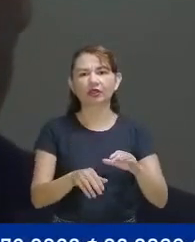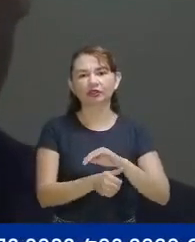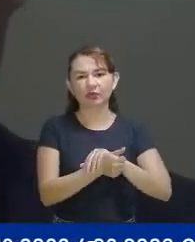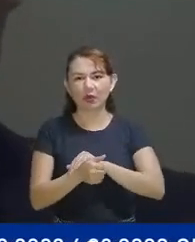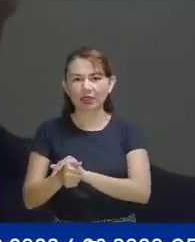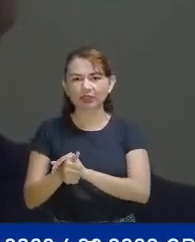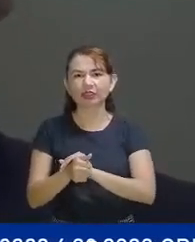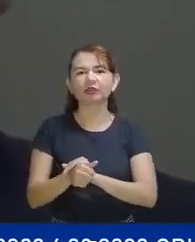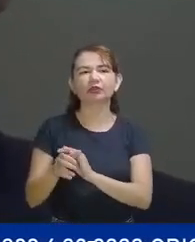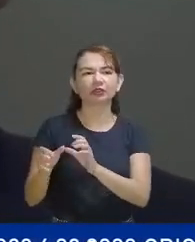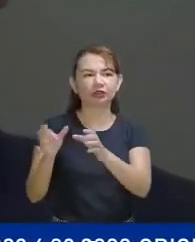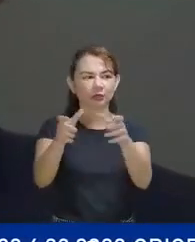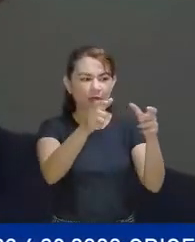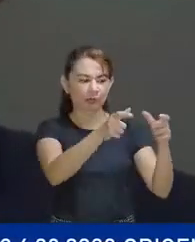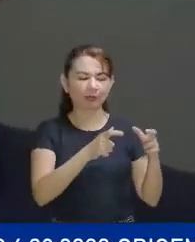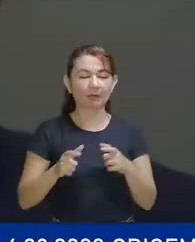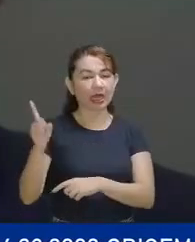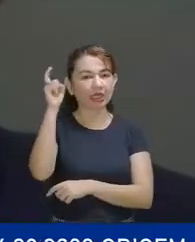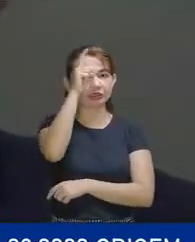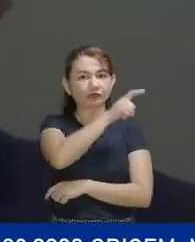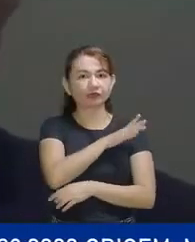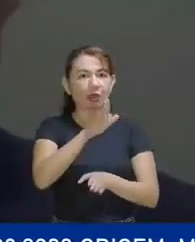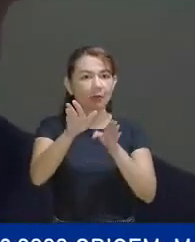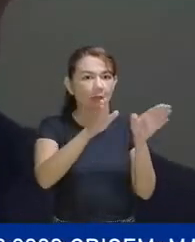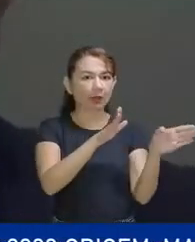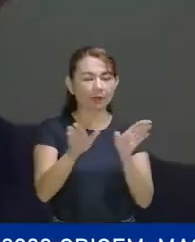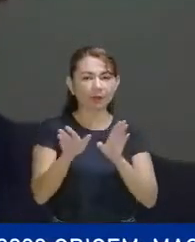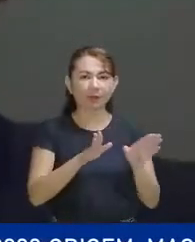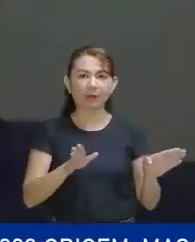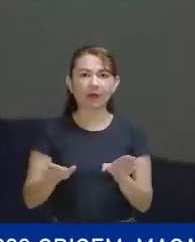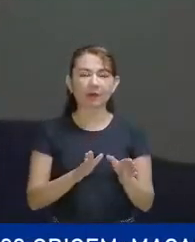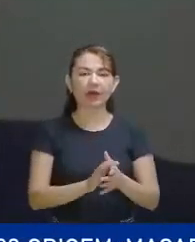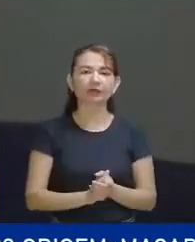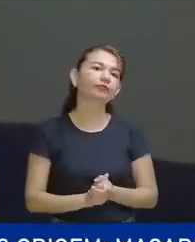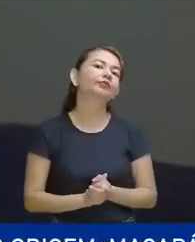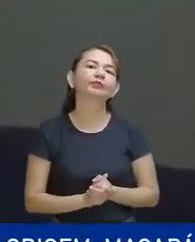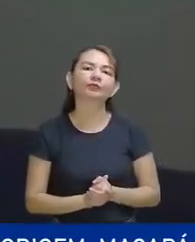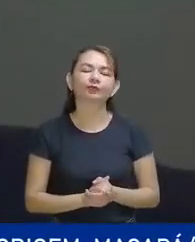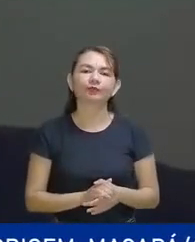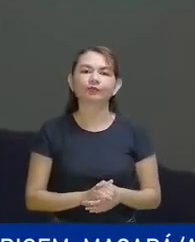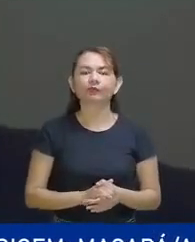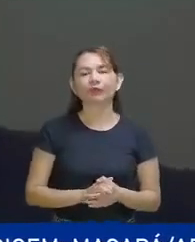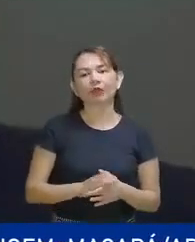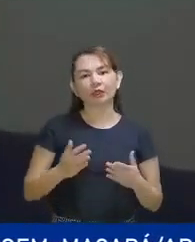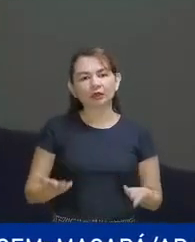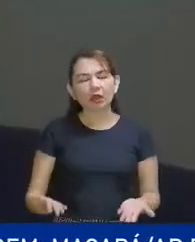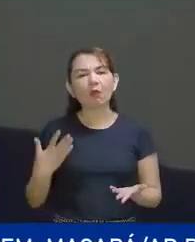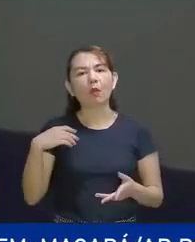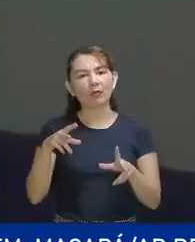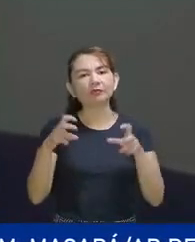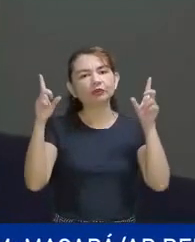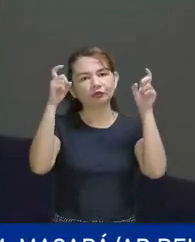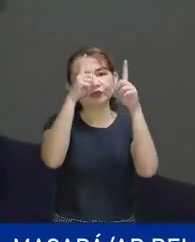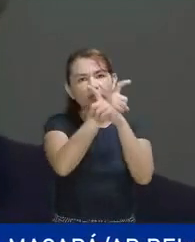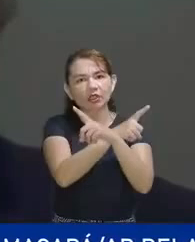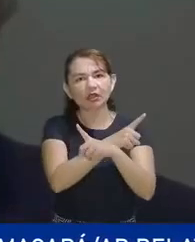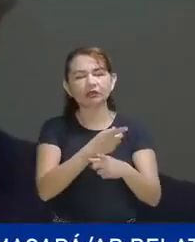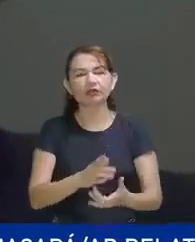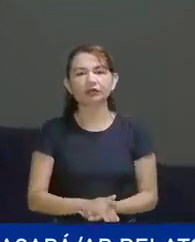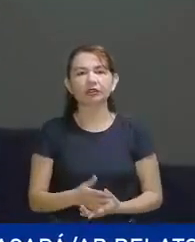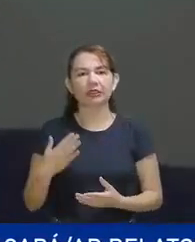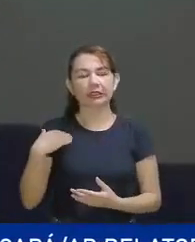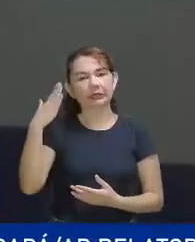Tartarugalzinho, é a dificuldade que há do tribunal em chegar nesses lugares e levar a prestação jurisdicional para todo o estado do Amapá.